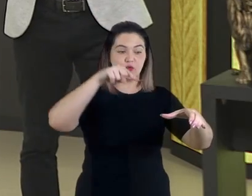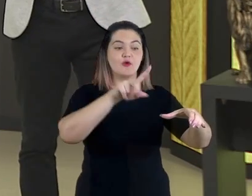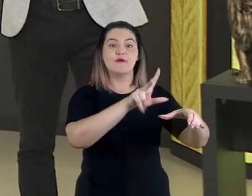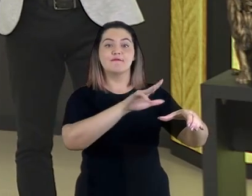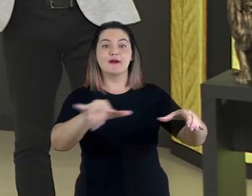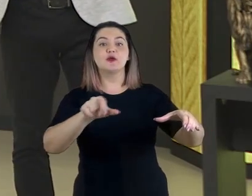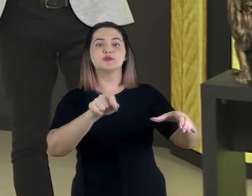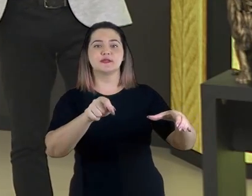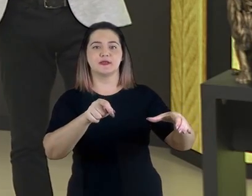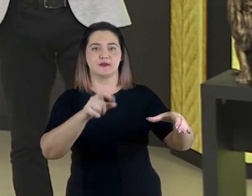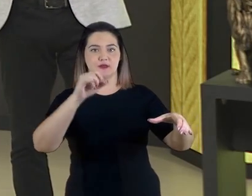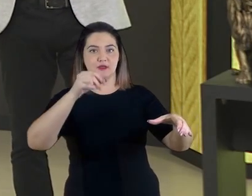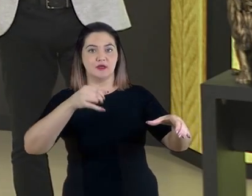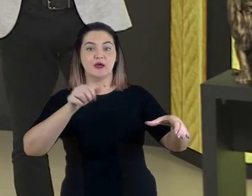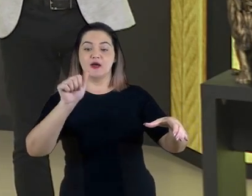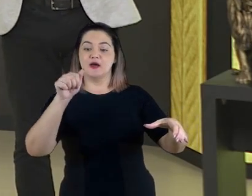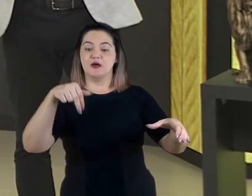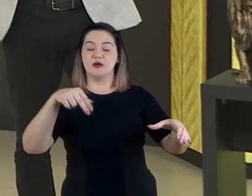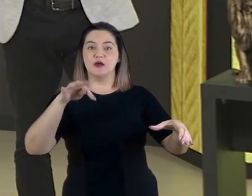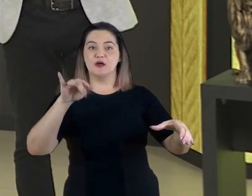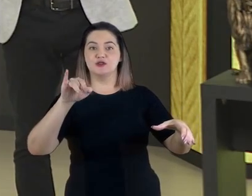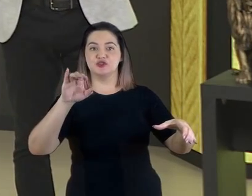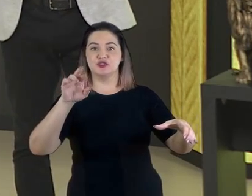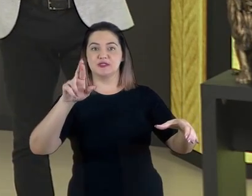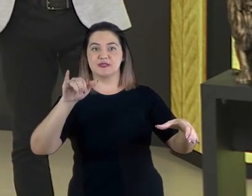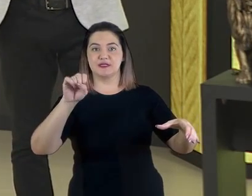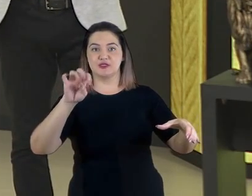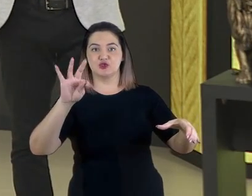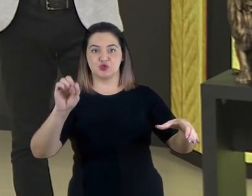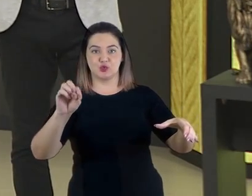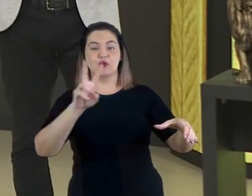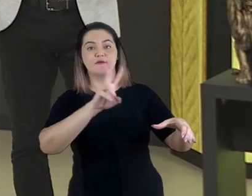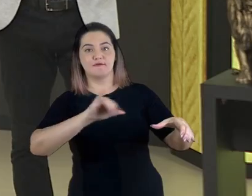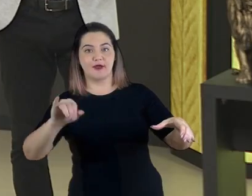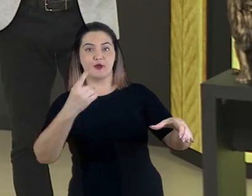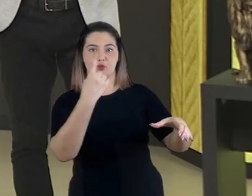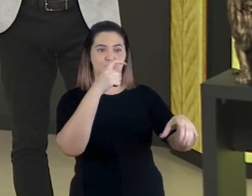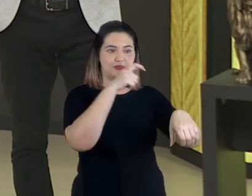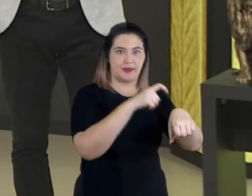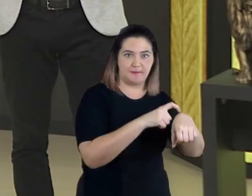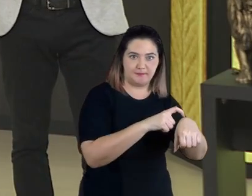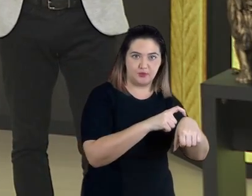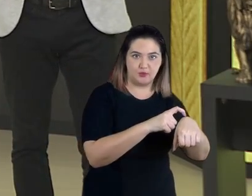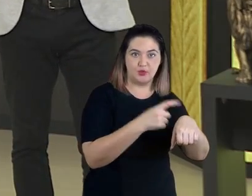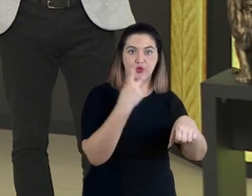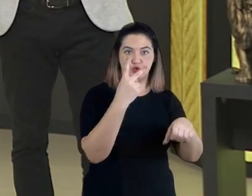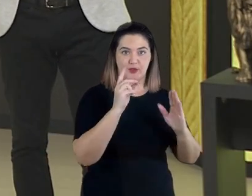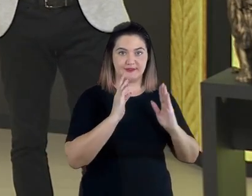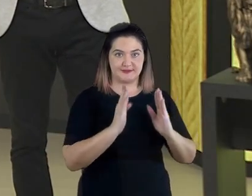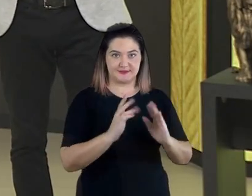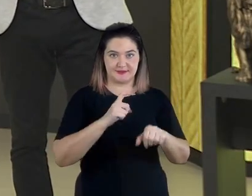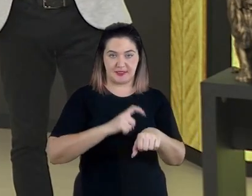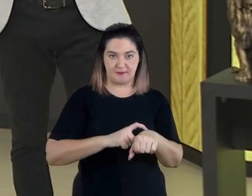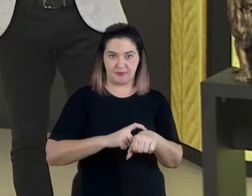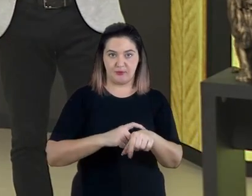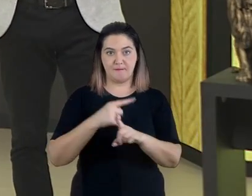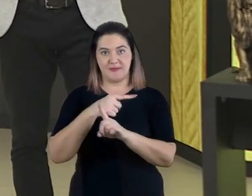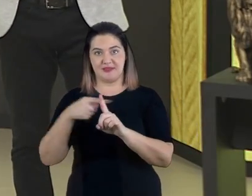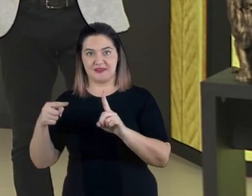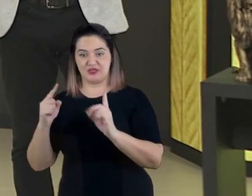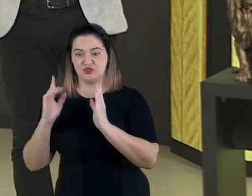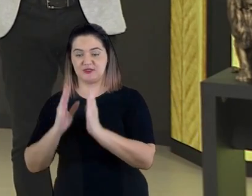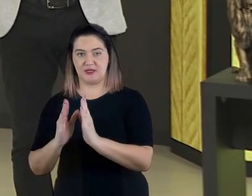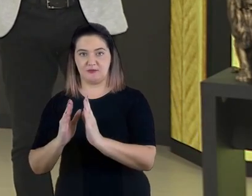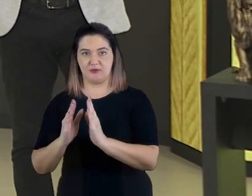tempo, 2 tempos, o dual, e a metade de um tempo, ou seja, 3 anos e